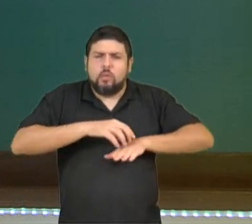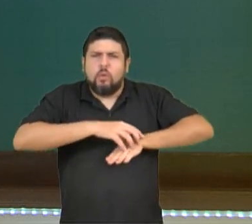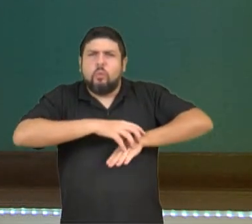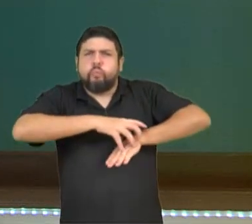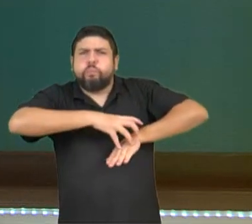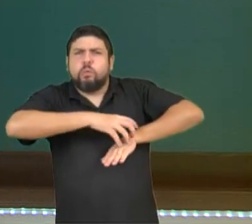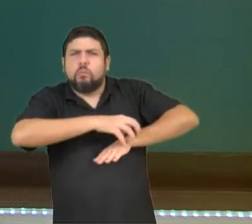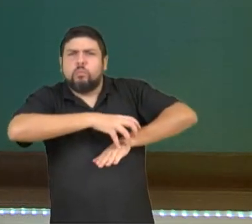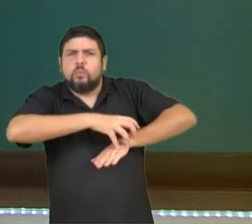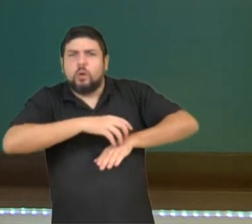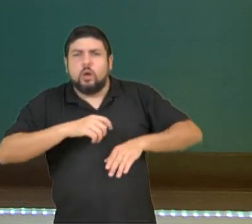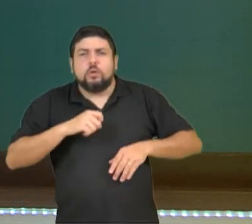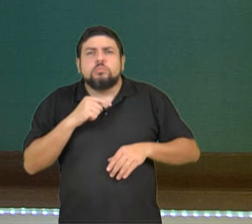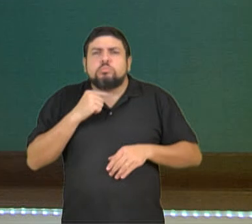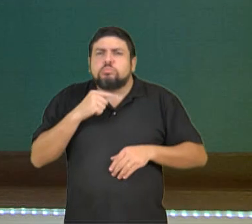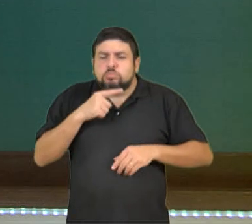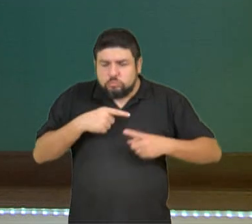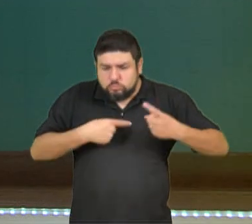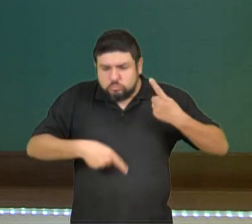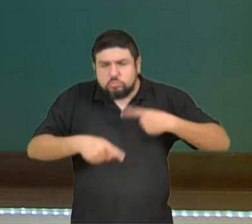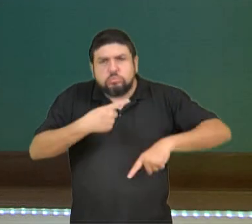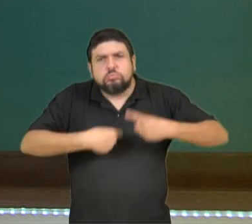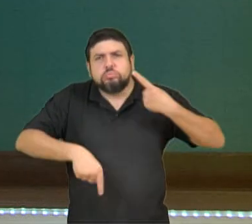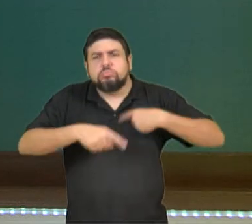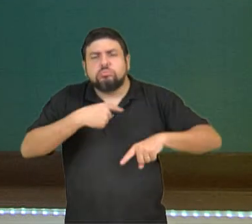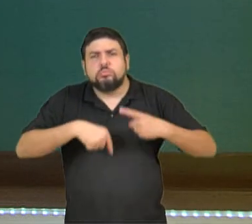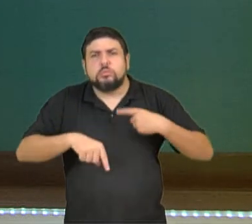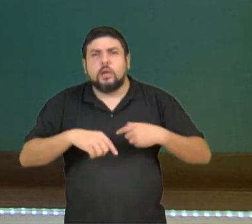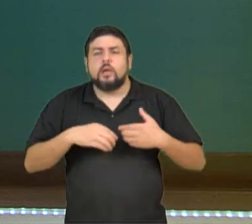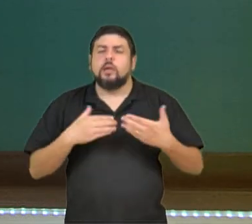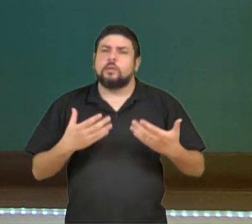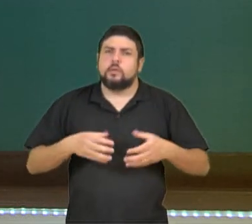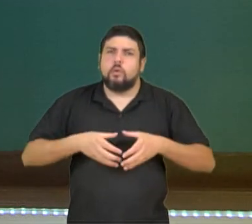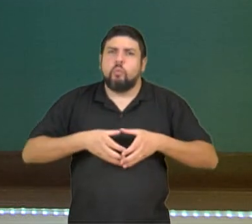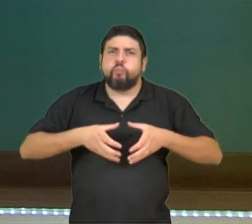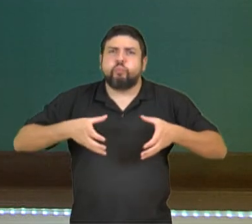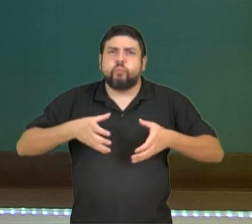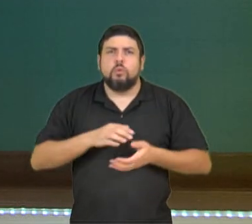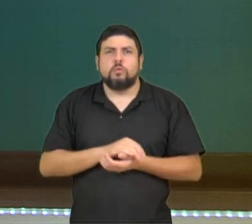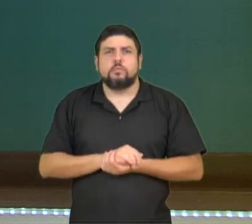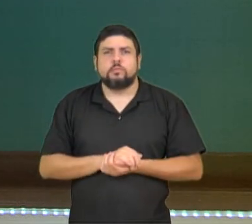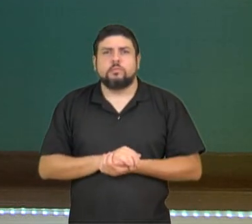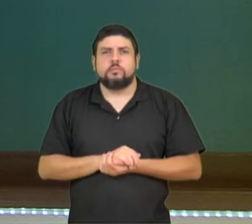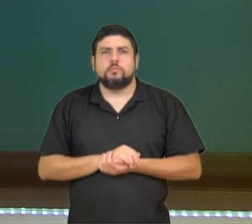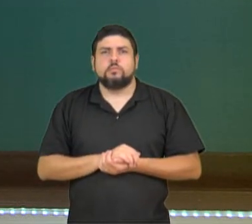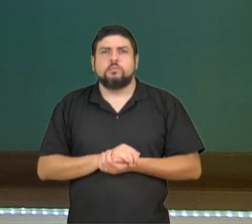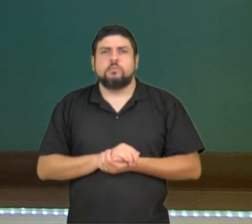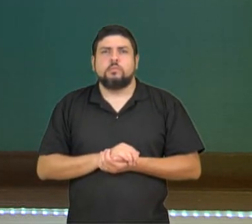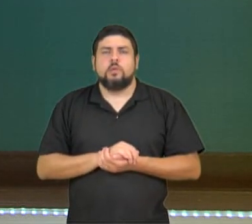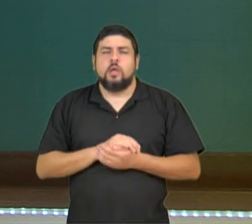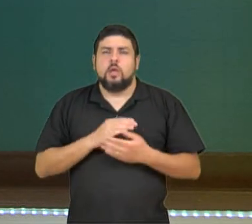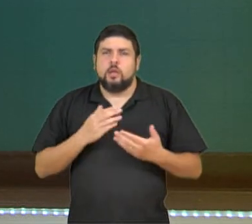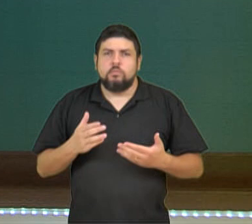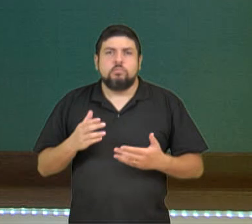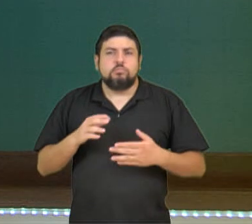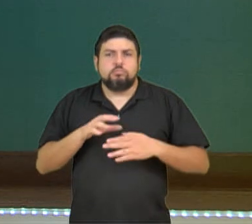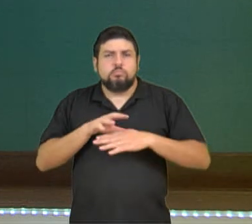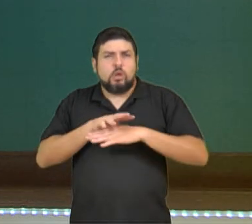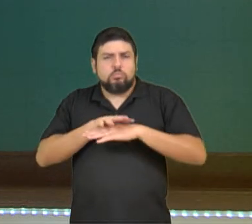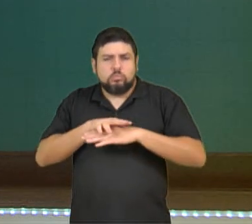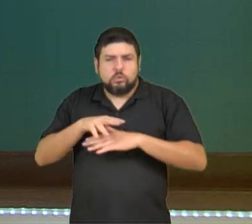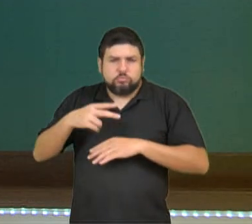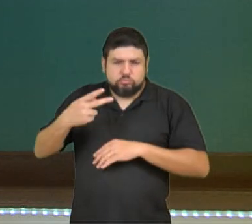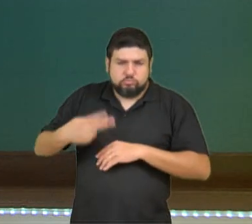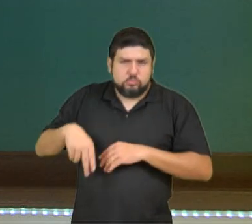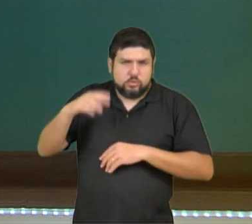Essa linfa não vai fluir, por isso todo esse inchaço, tá? Então essa é uma doença, não é comum na nossa região,